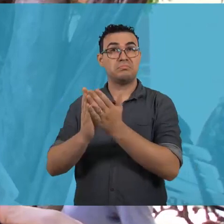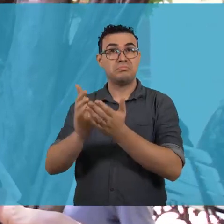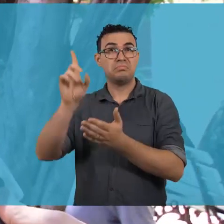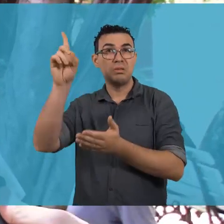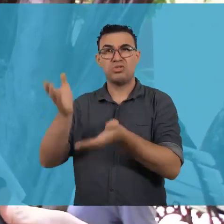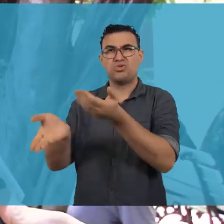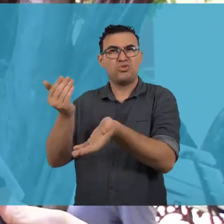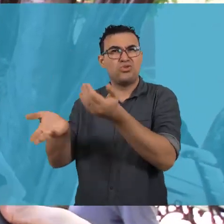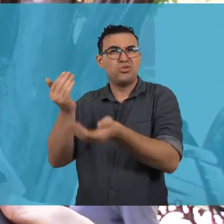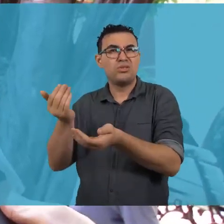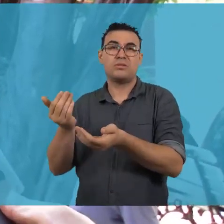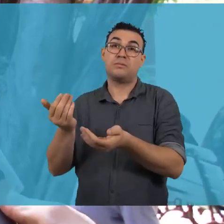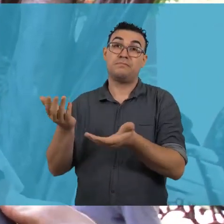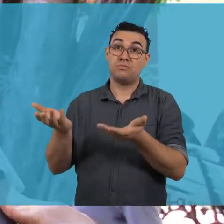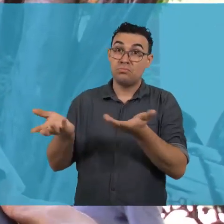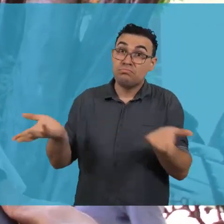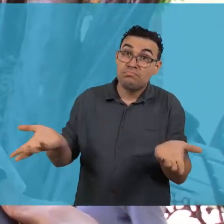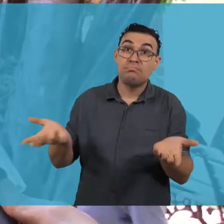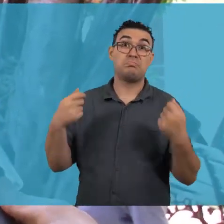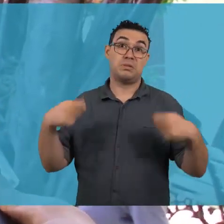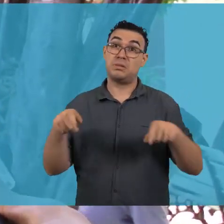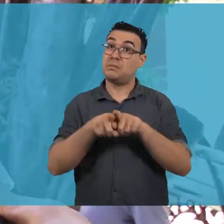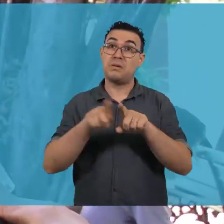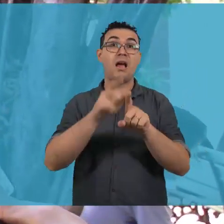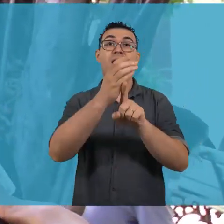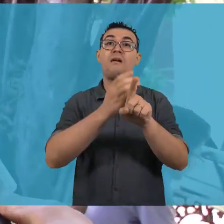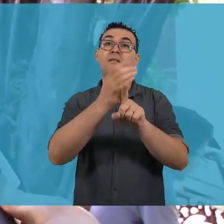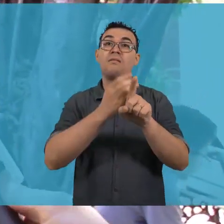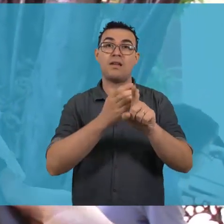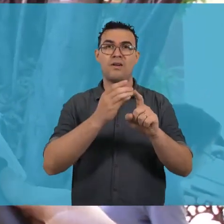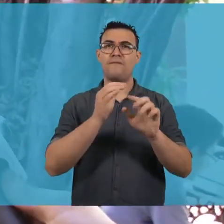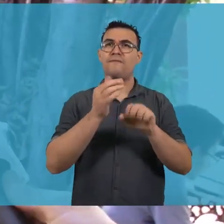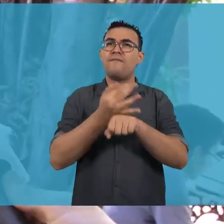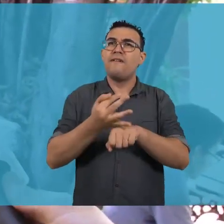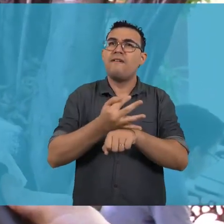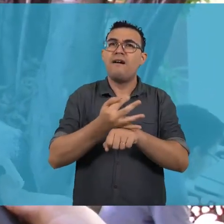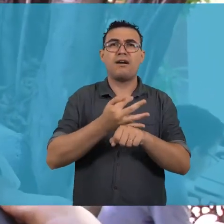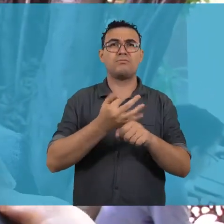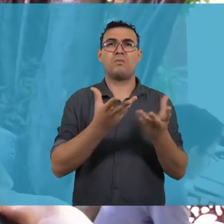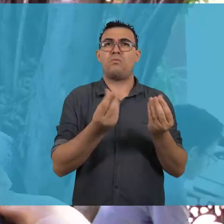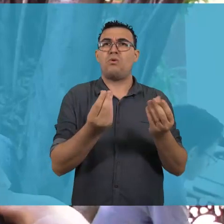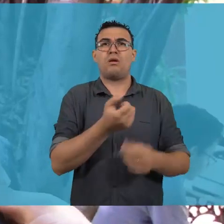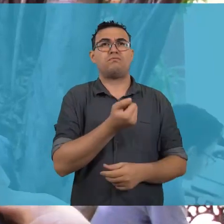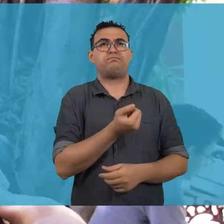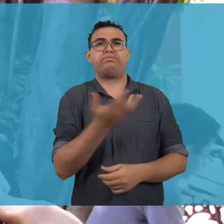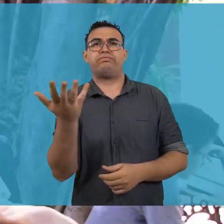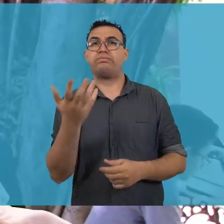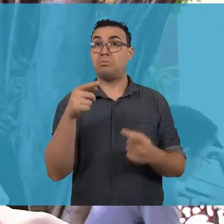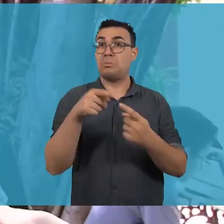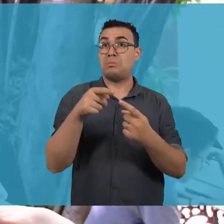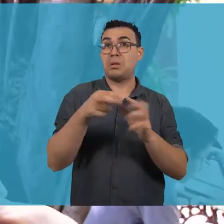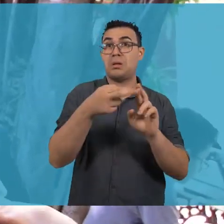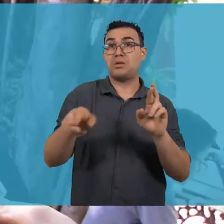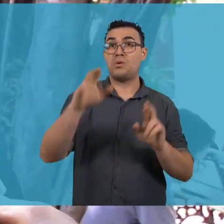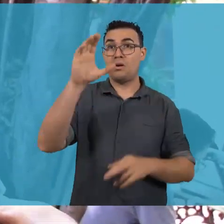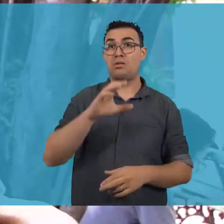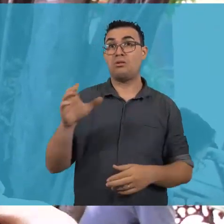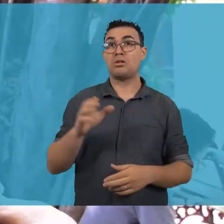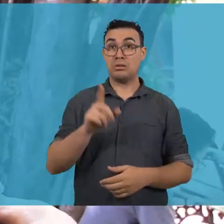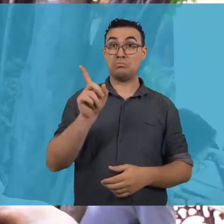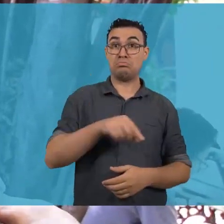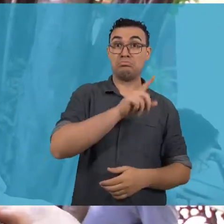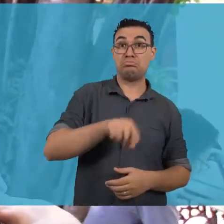esses versículos bíblicos, teriam que tirar também metade dos nossos feriados que são referentes